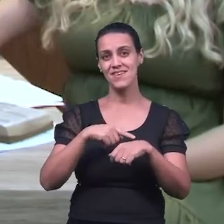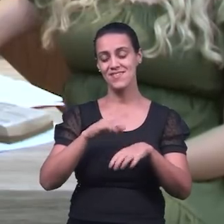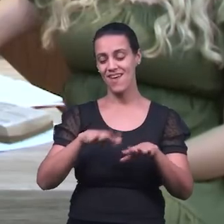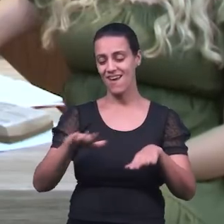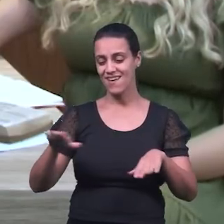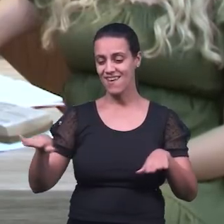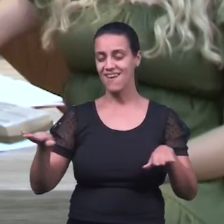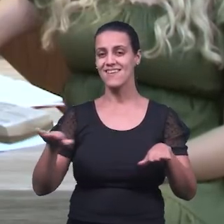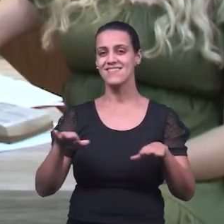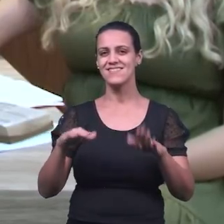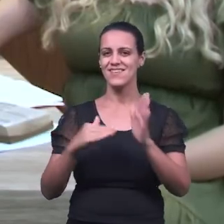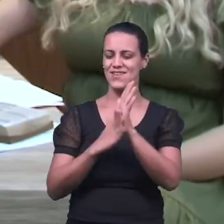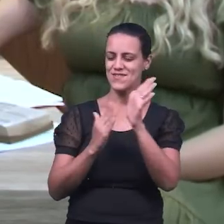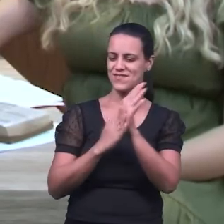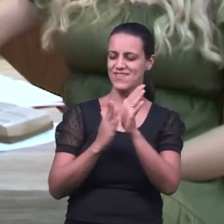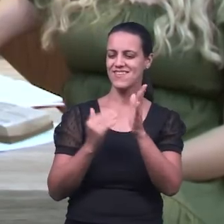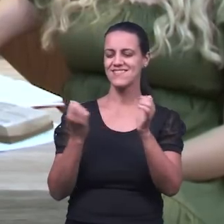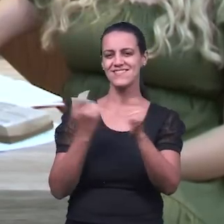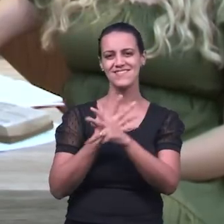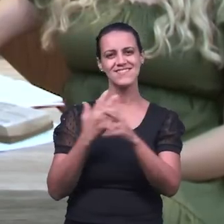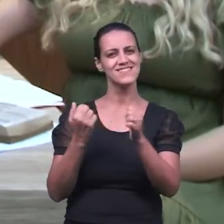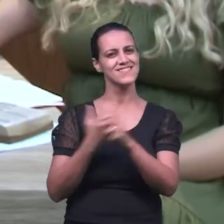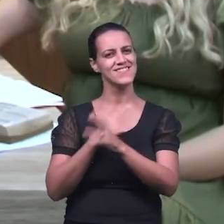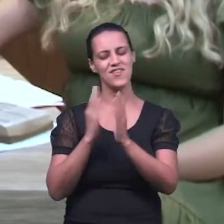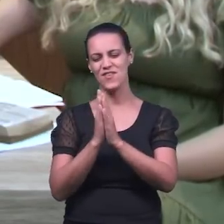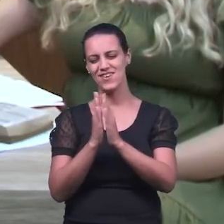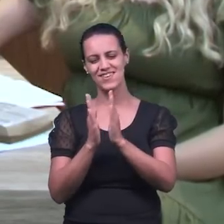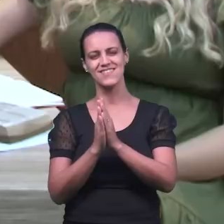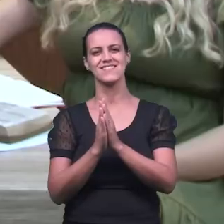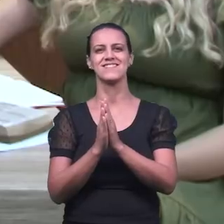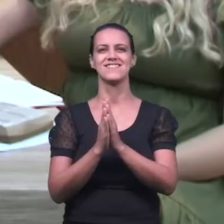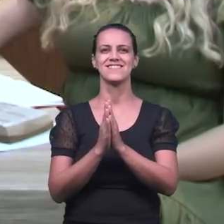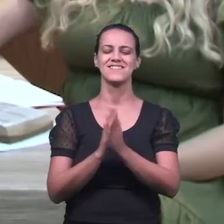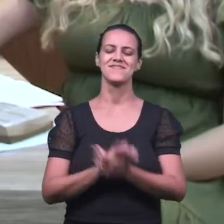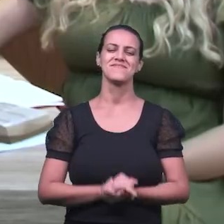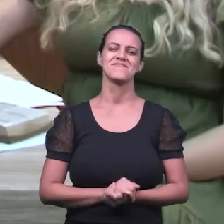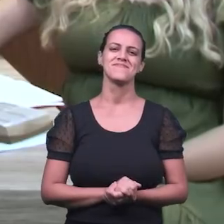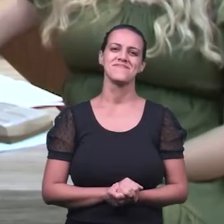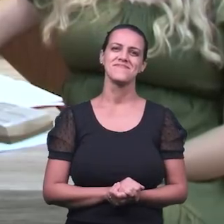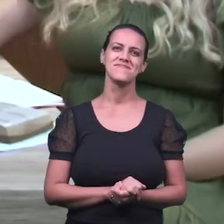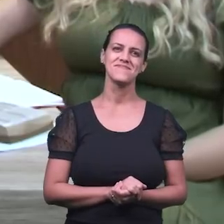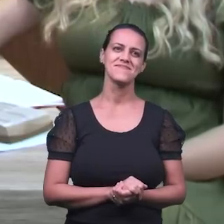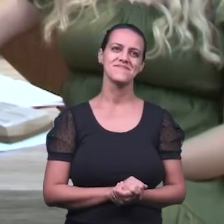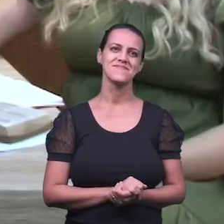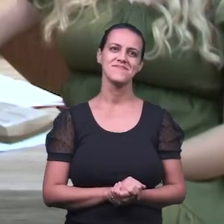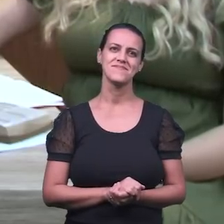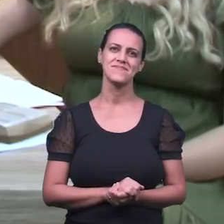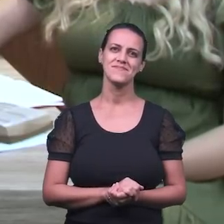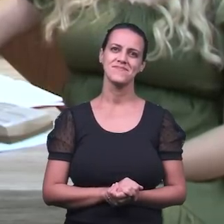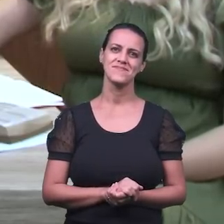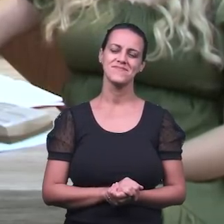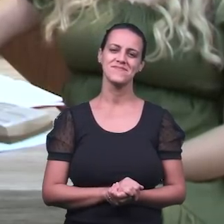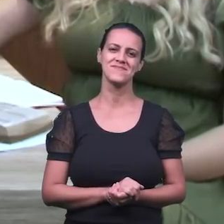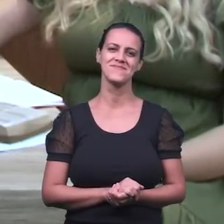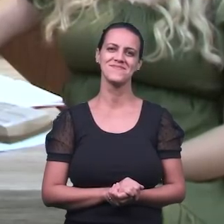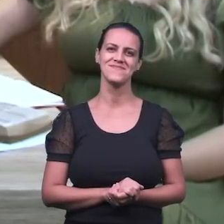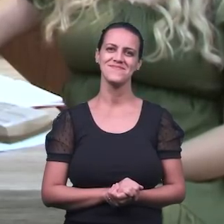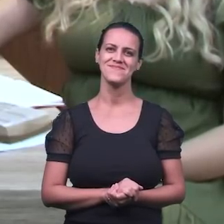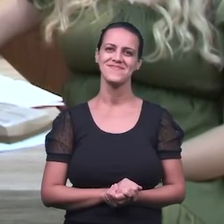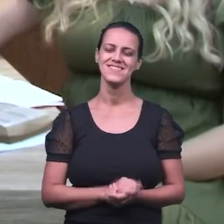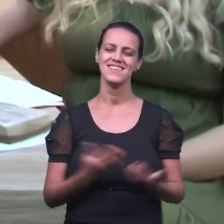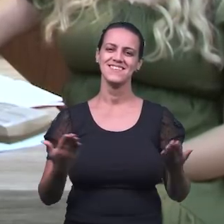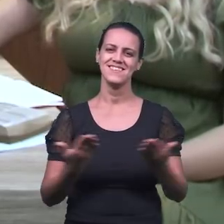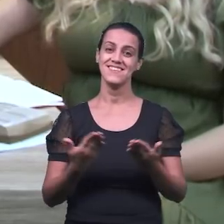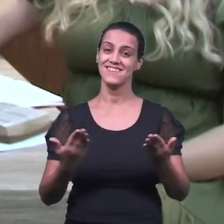que as crianças também estão louvando, glorificando, orando. Louvado seja o nome do nosso Deus. Nós vamos